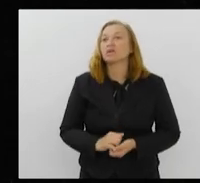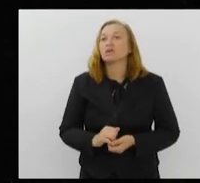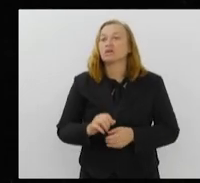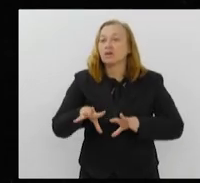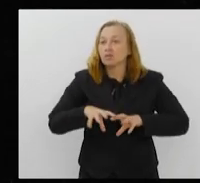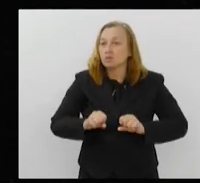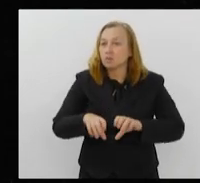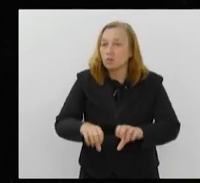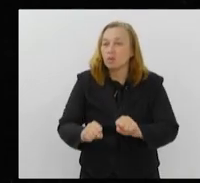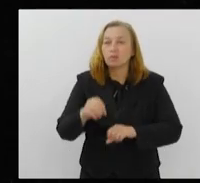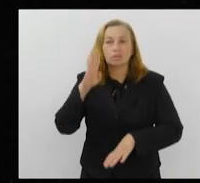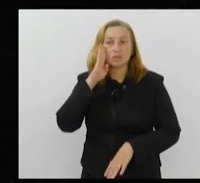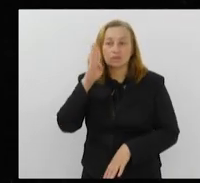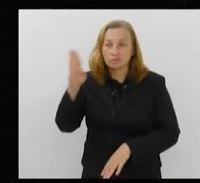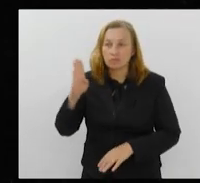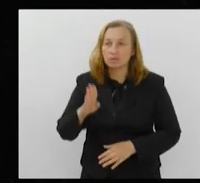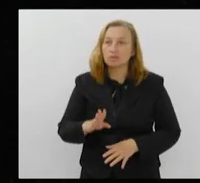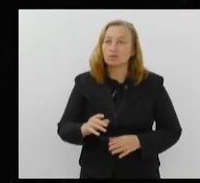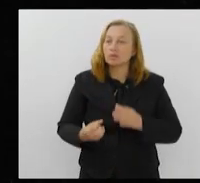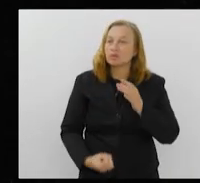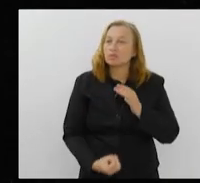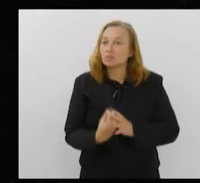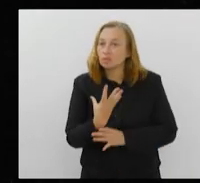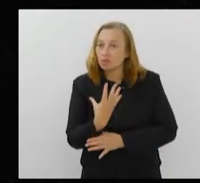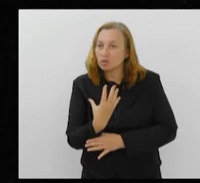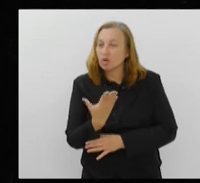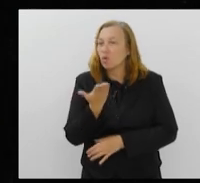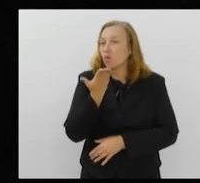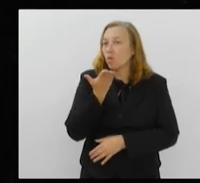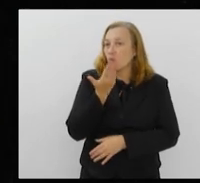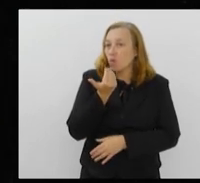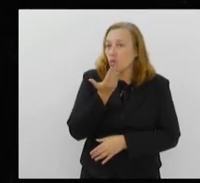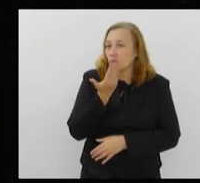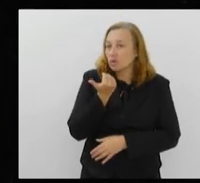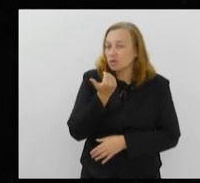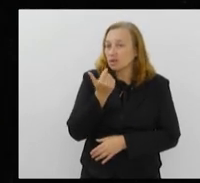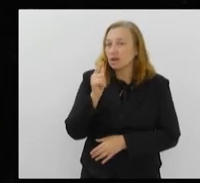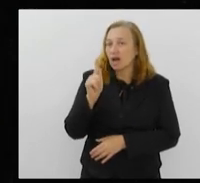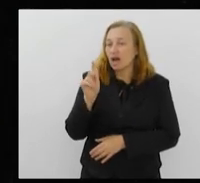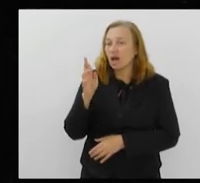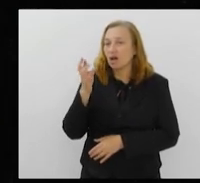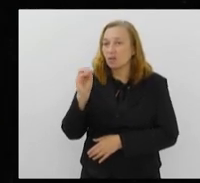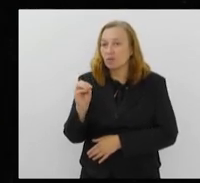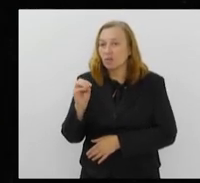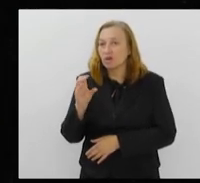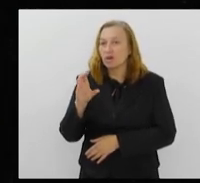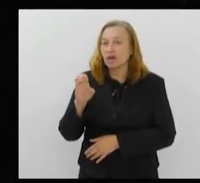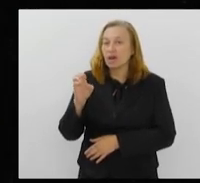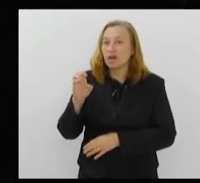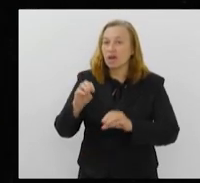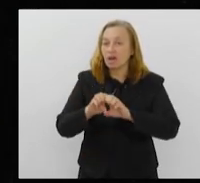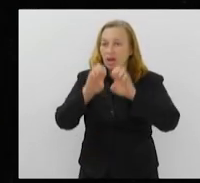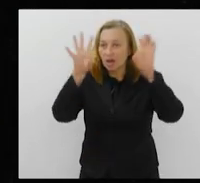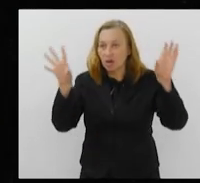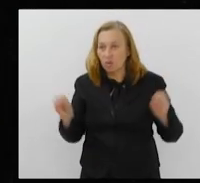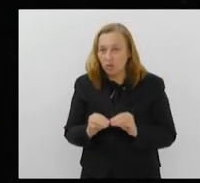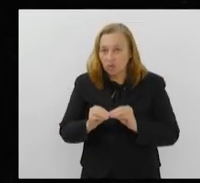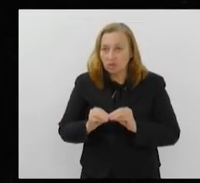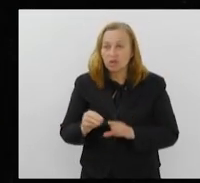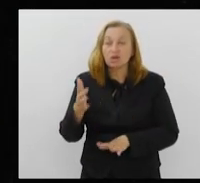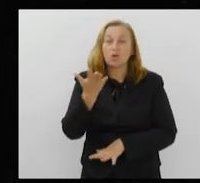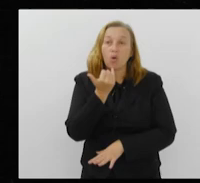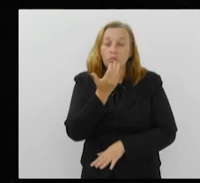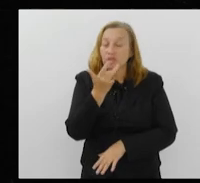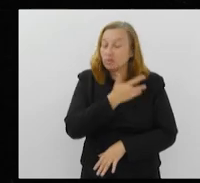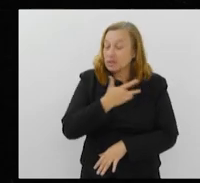artesanais principalmente, produzimos comida com agroecologia, produzimos comida com